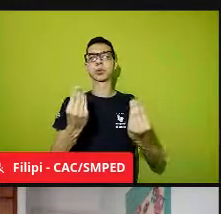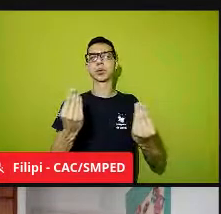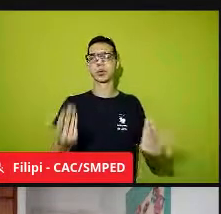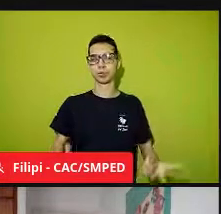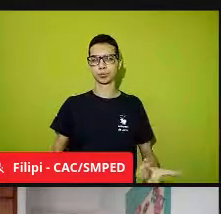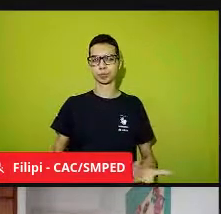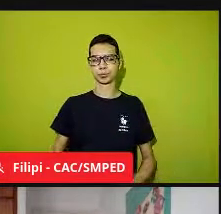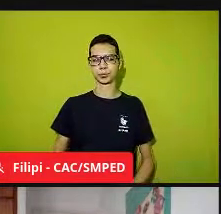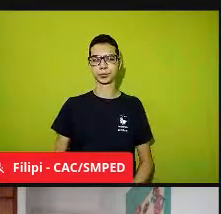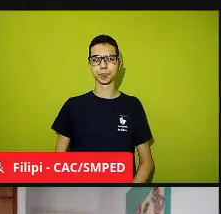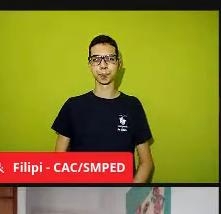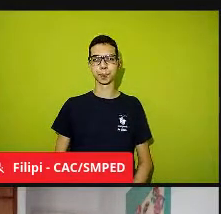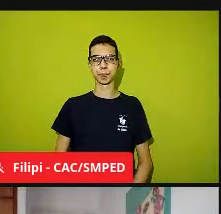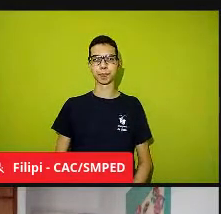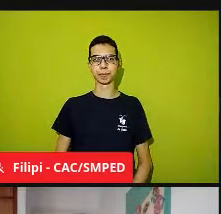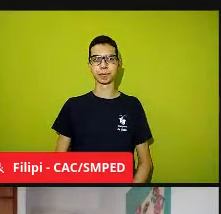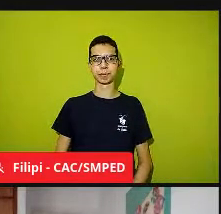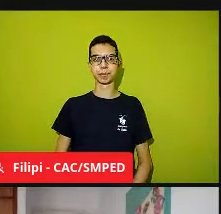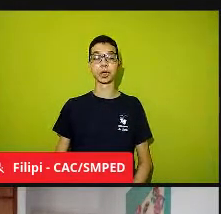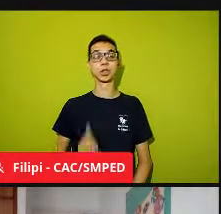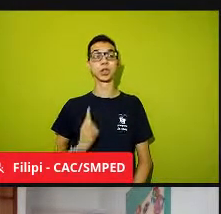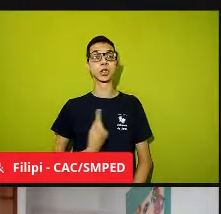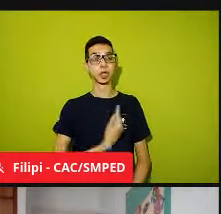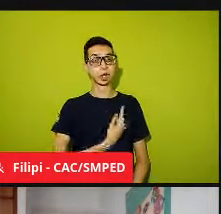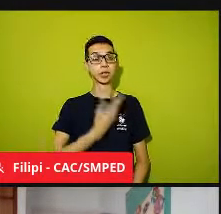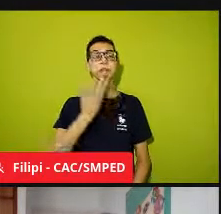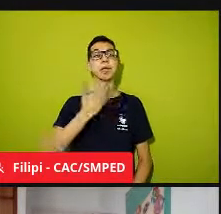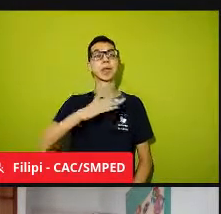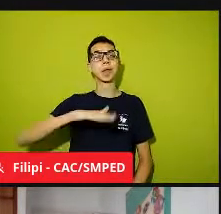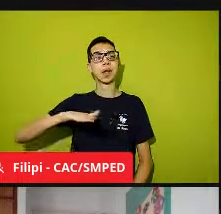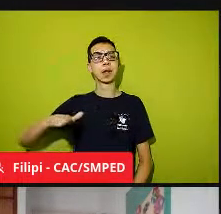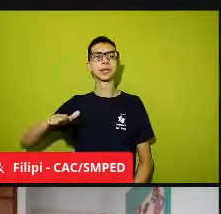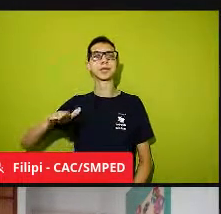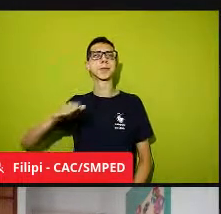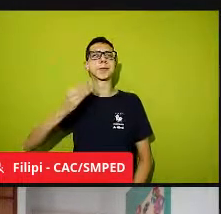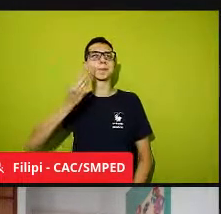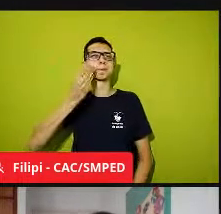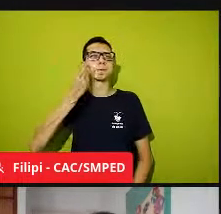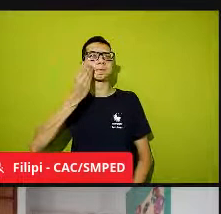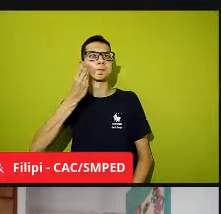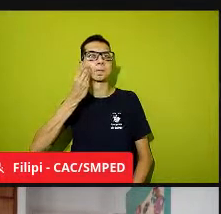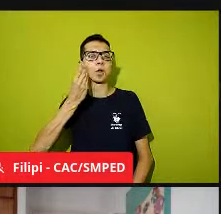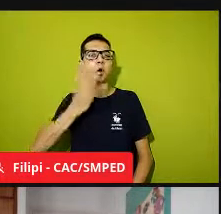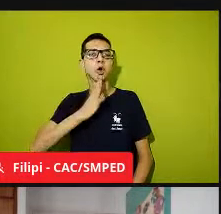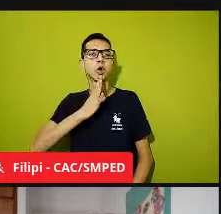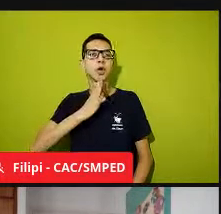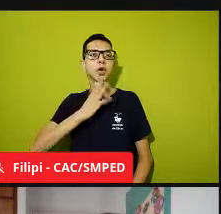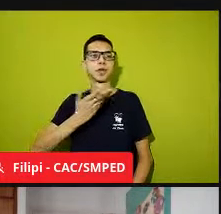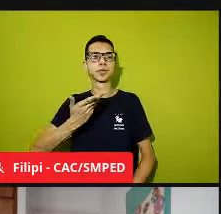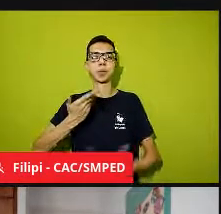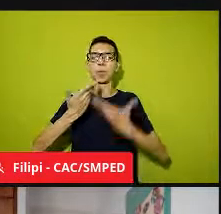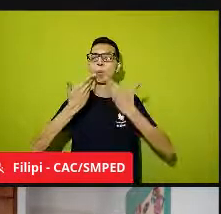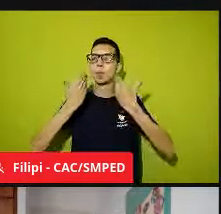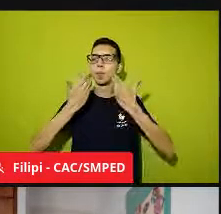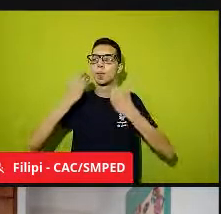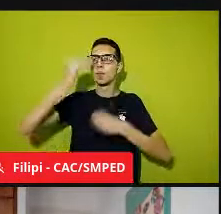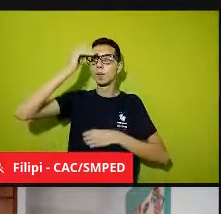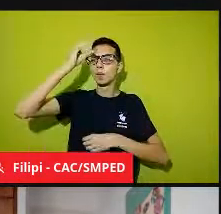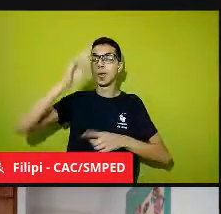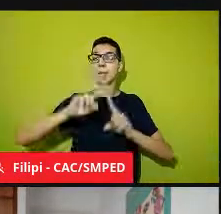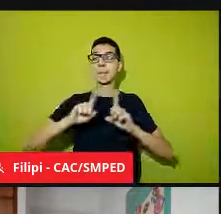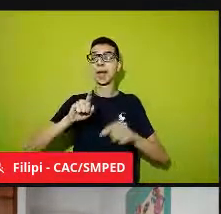a gente está, né, desde muito criança, a gente está experimentando a aventura do conhecimento, né? Mas assim, quando a gente chega no museu, o que isso significa,